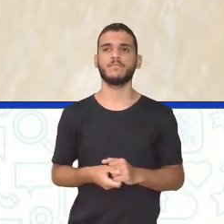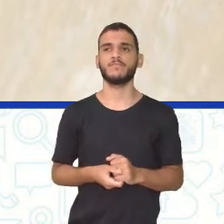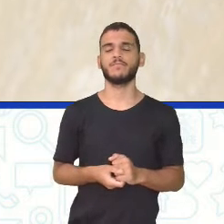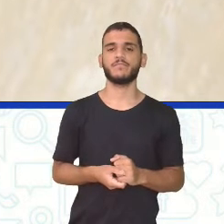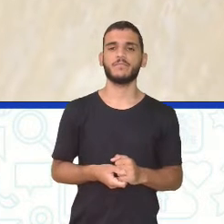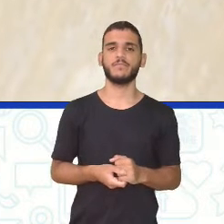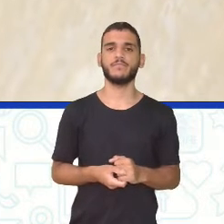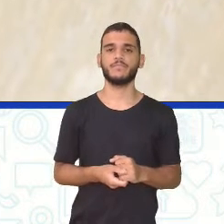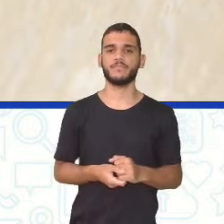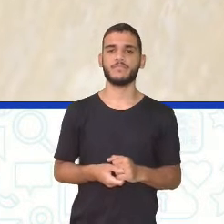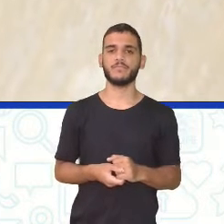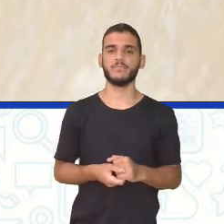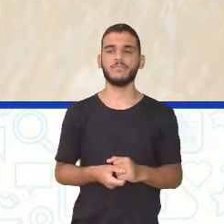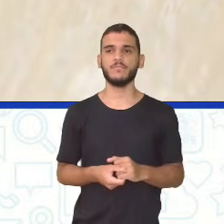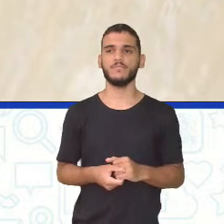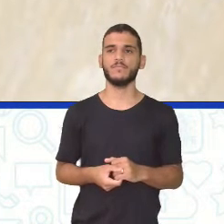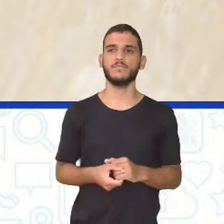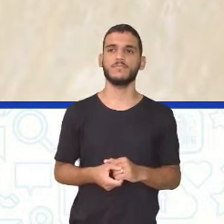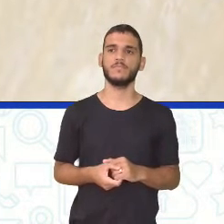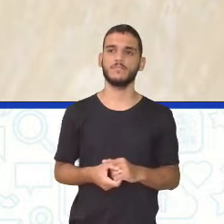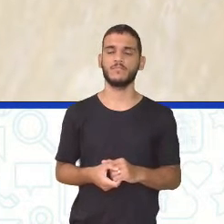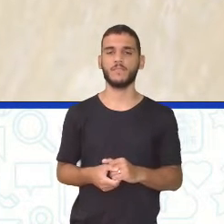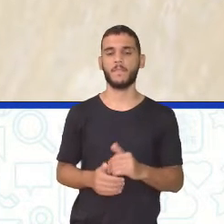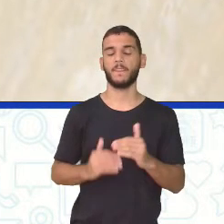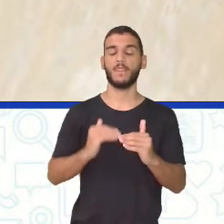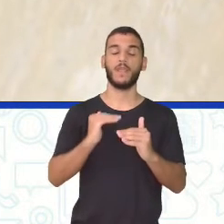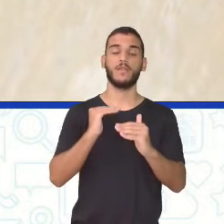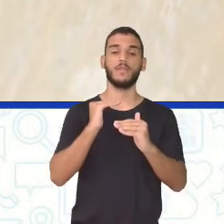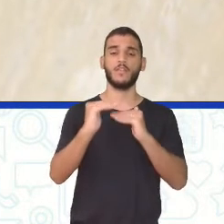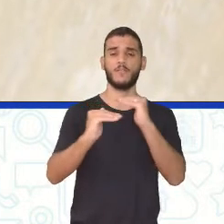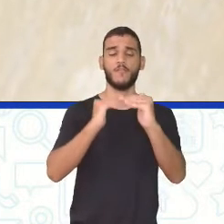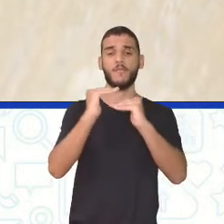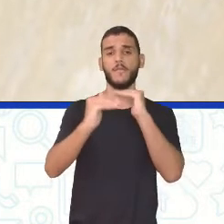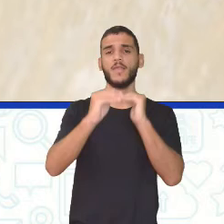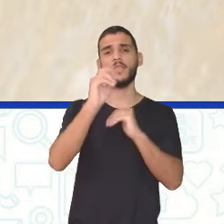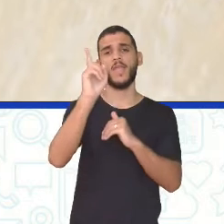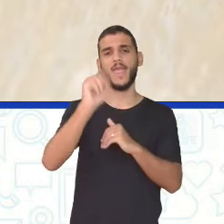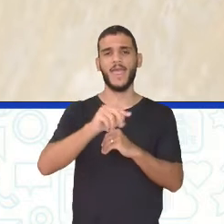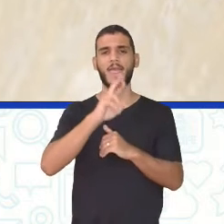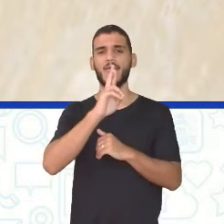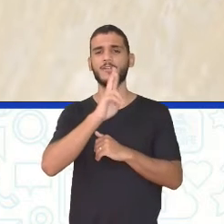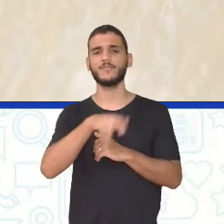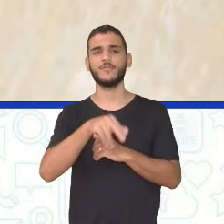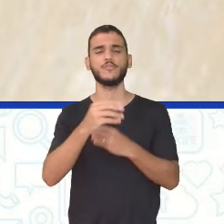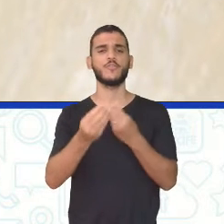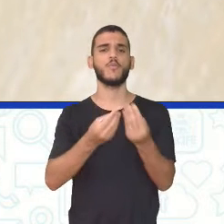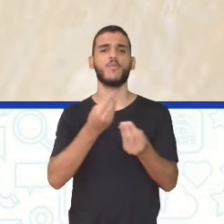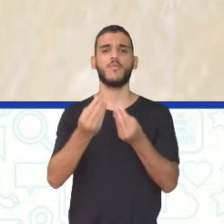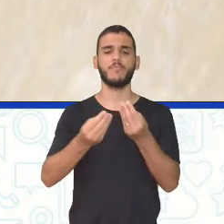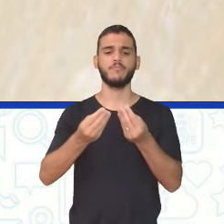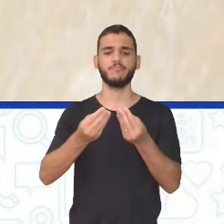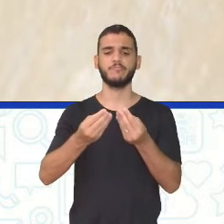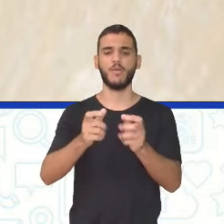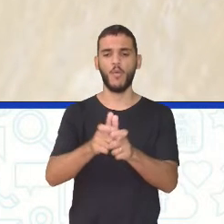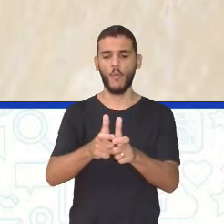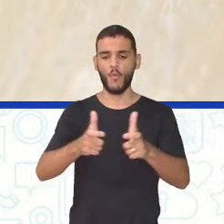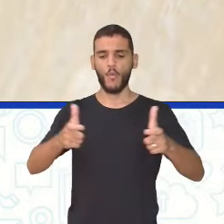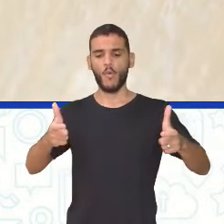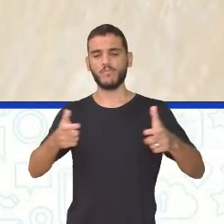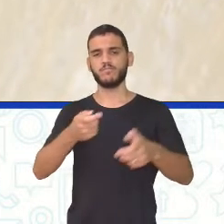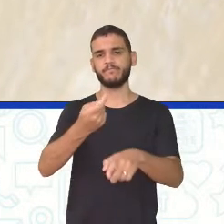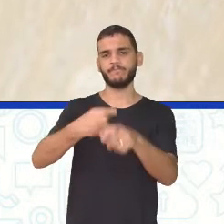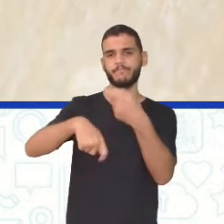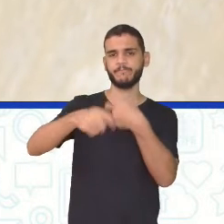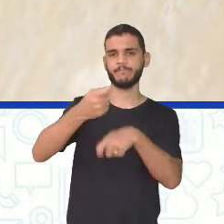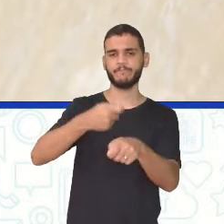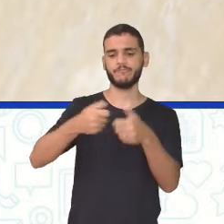desenvolvimento, segundo esses autores aí, deve resultar do crescimento econômico acompanhado de melhoria de vida,